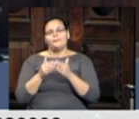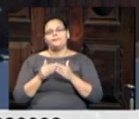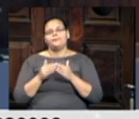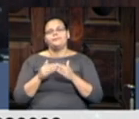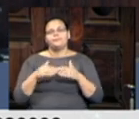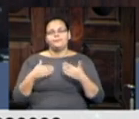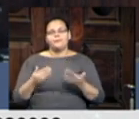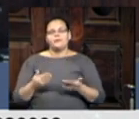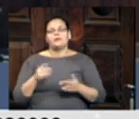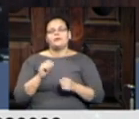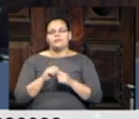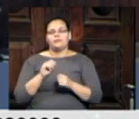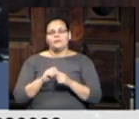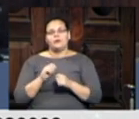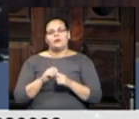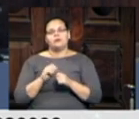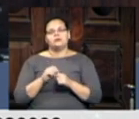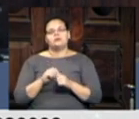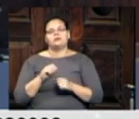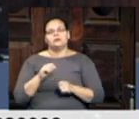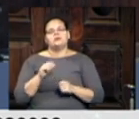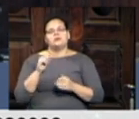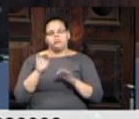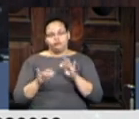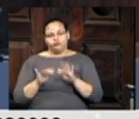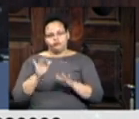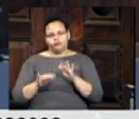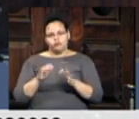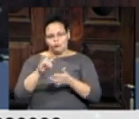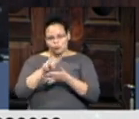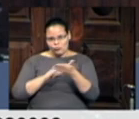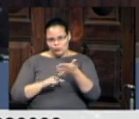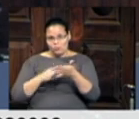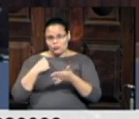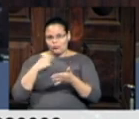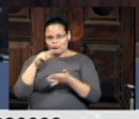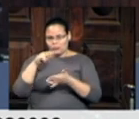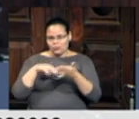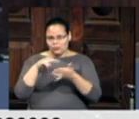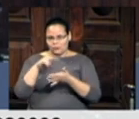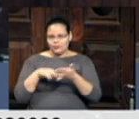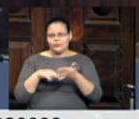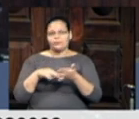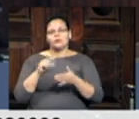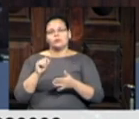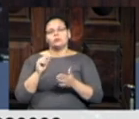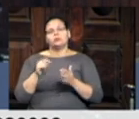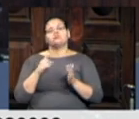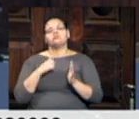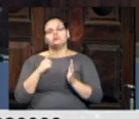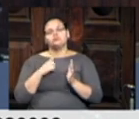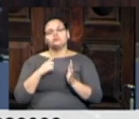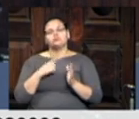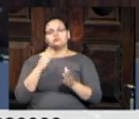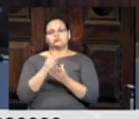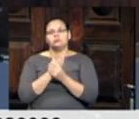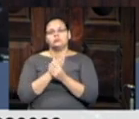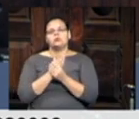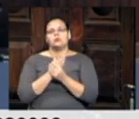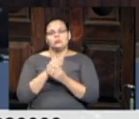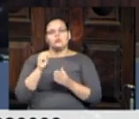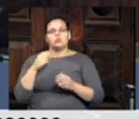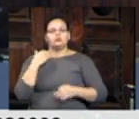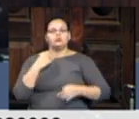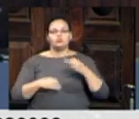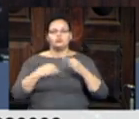taquigrafia que faça a transcrição na íntegra do documento que vou ler, uma sentença recente do juiz